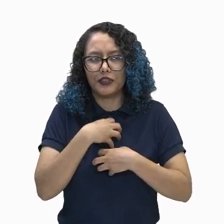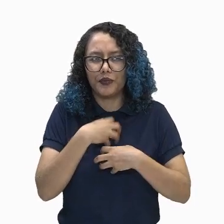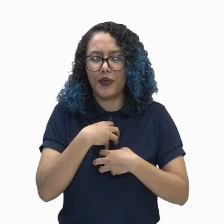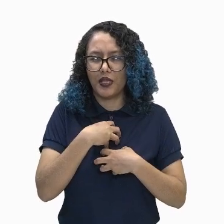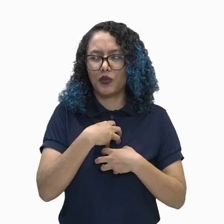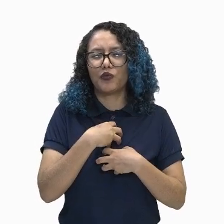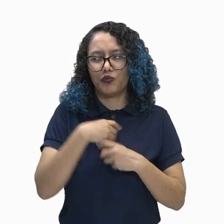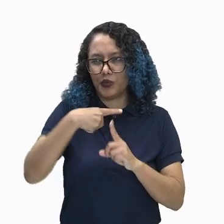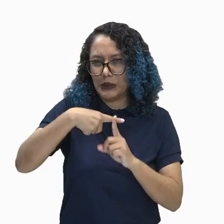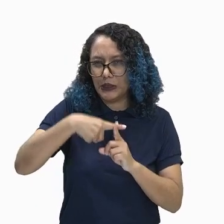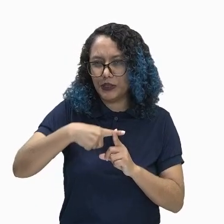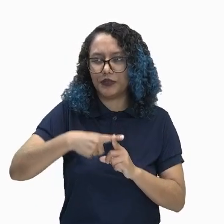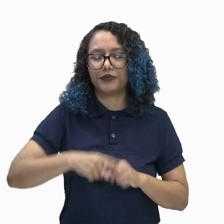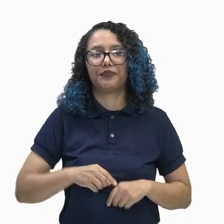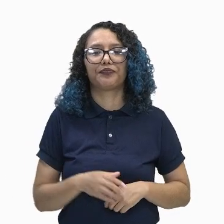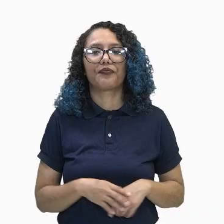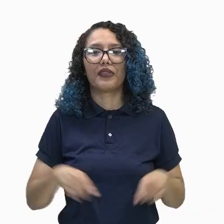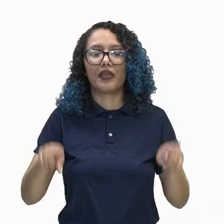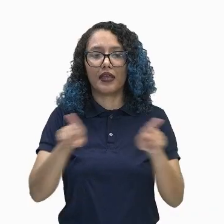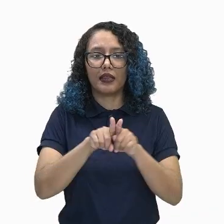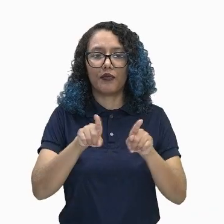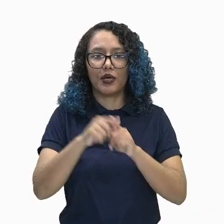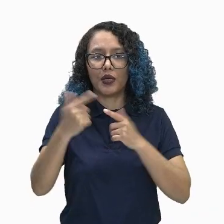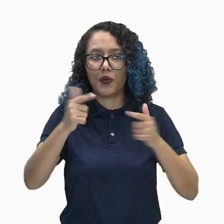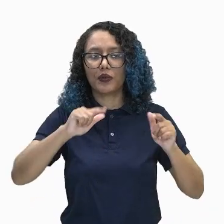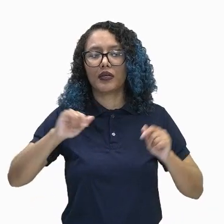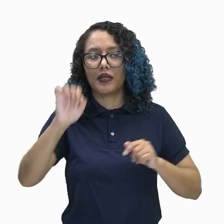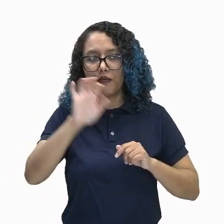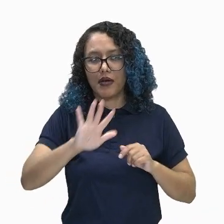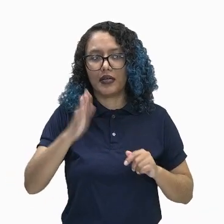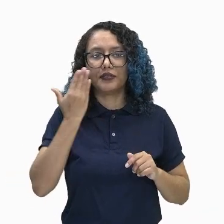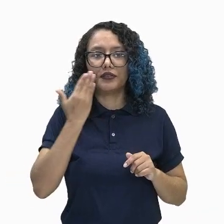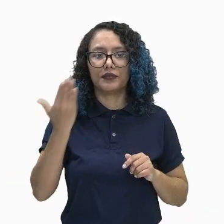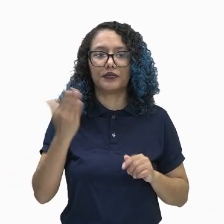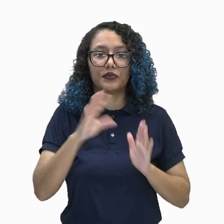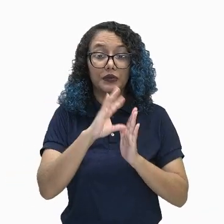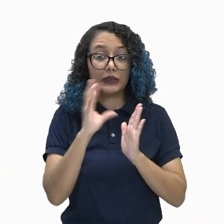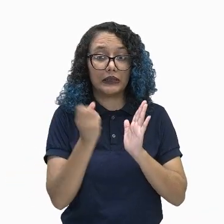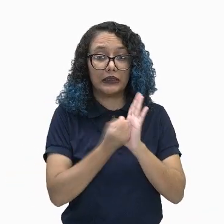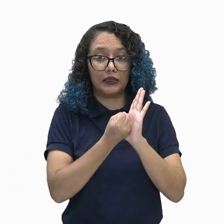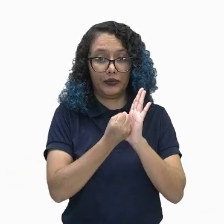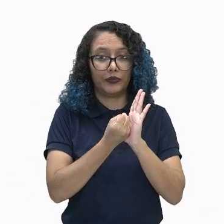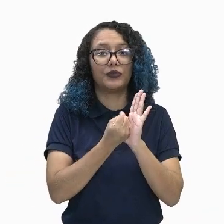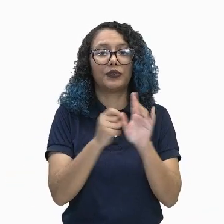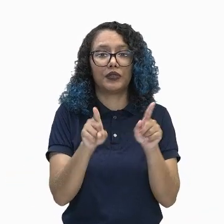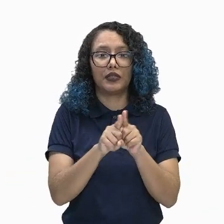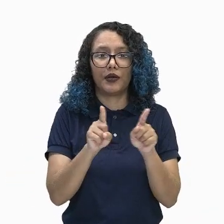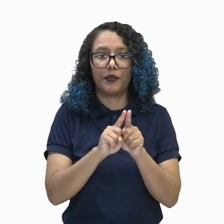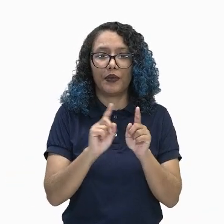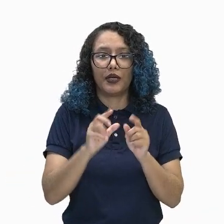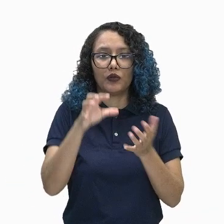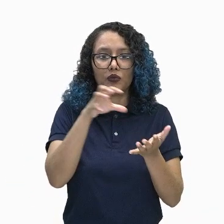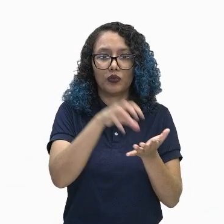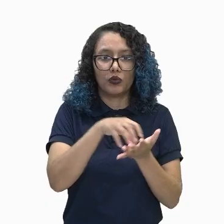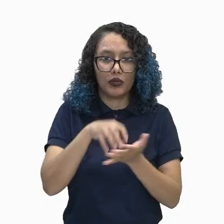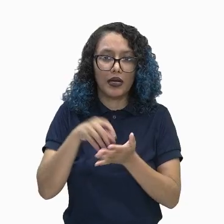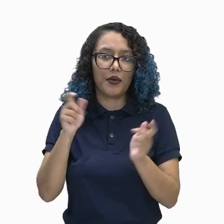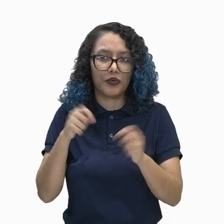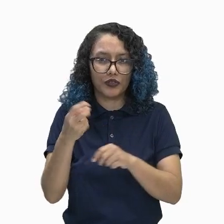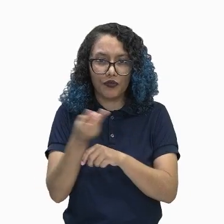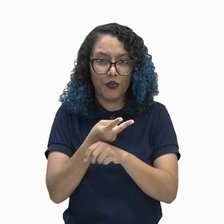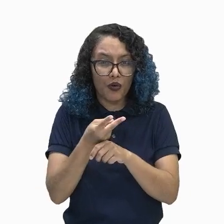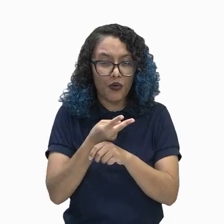Também nós temos outras imagens, como, por exemplo, os símbolos dos locais para você procurar